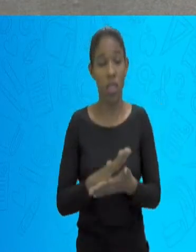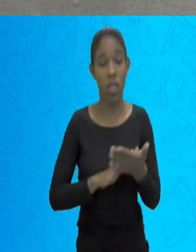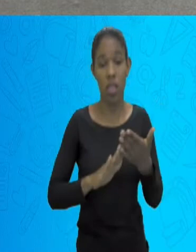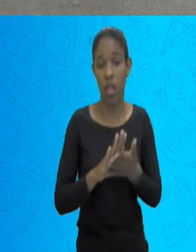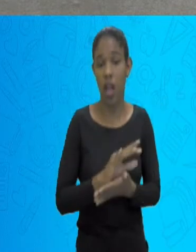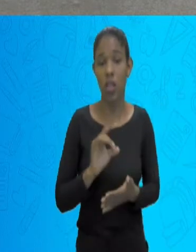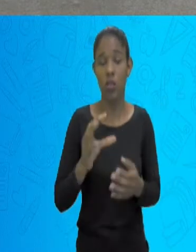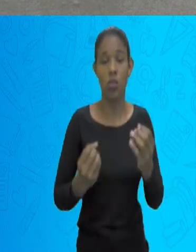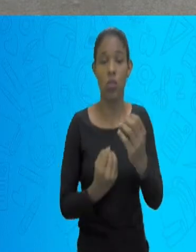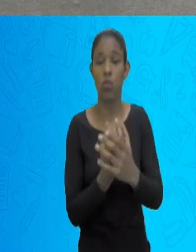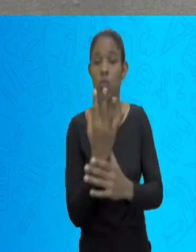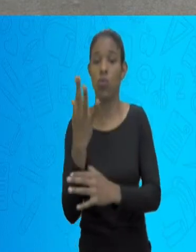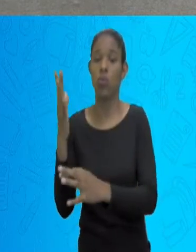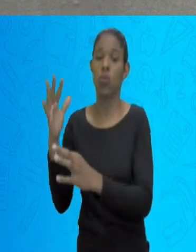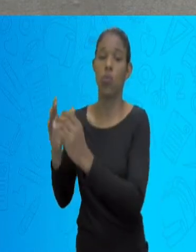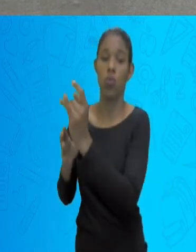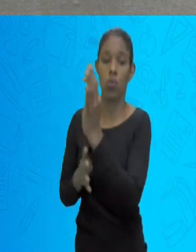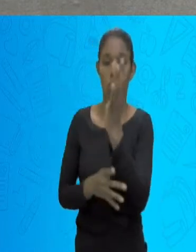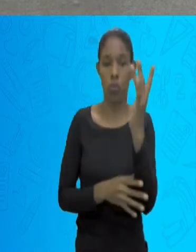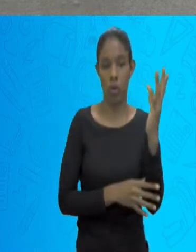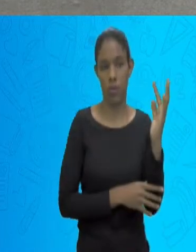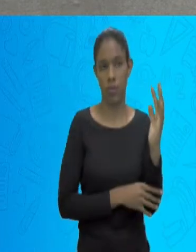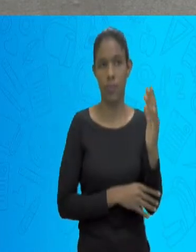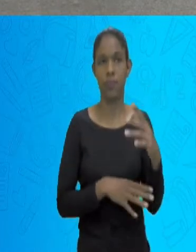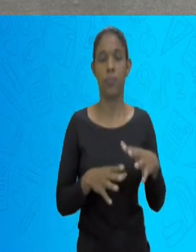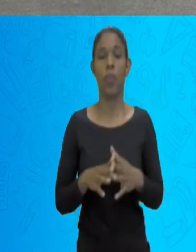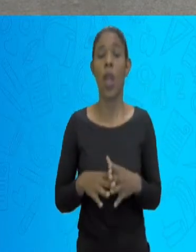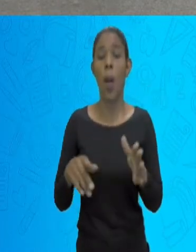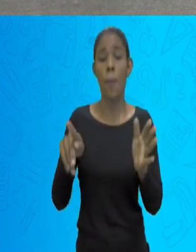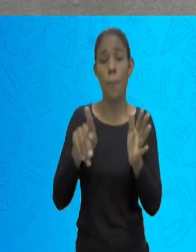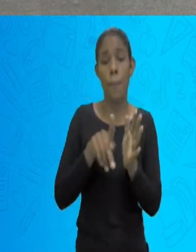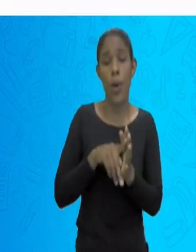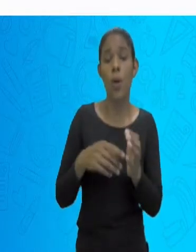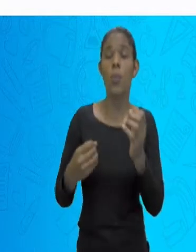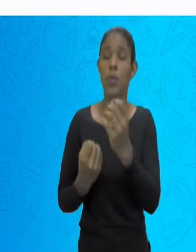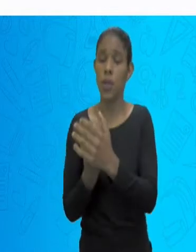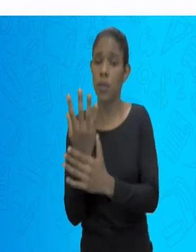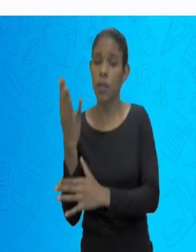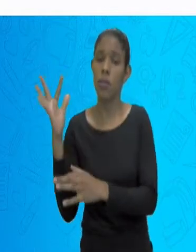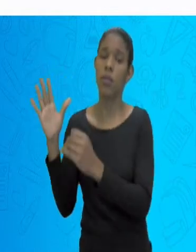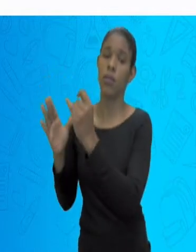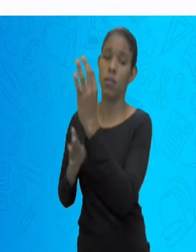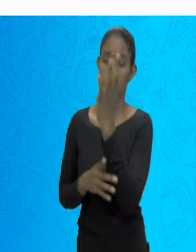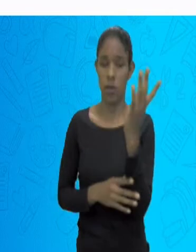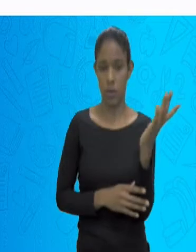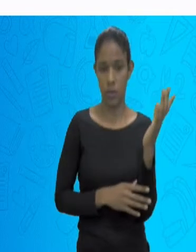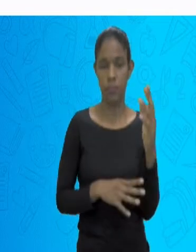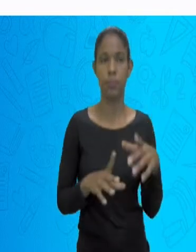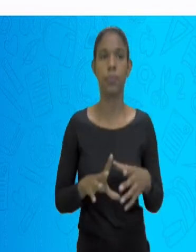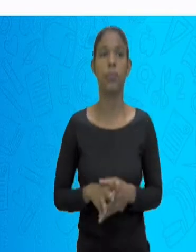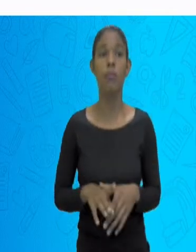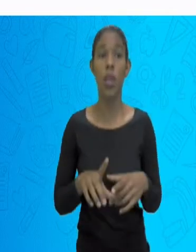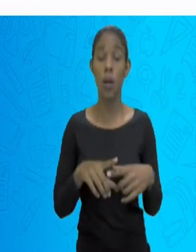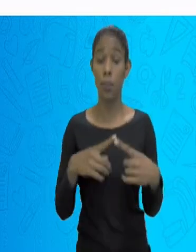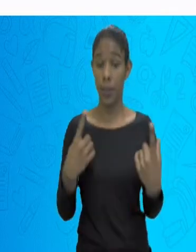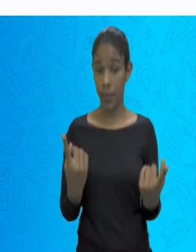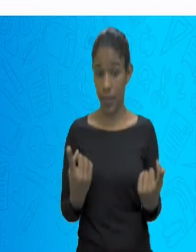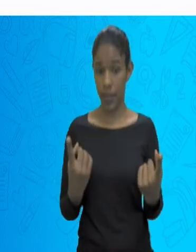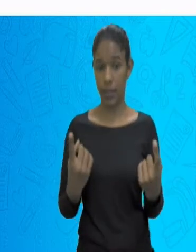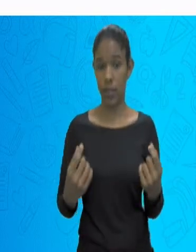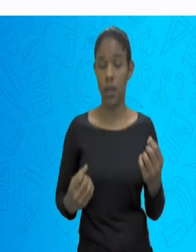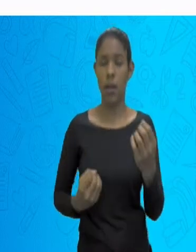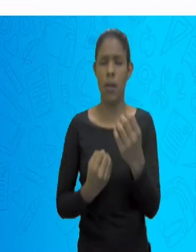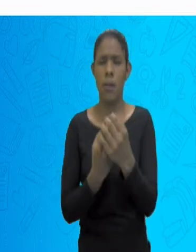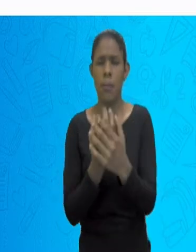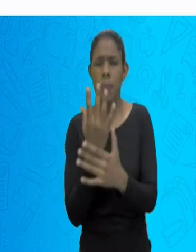ver aqui, ó. Mas as paisagens naturais, elas podem sofrer alguma intervenção? Será